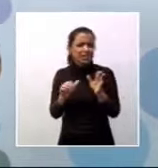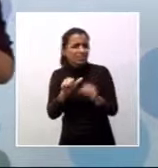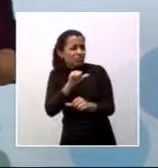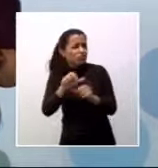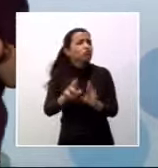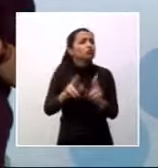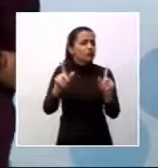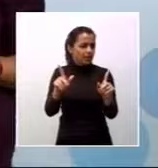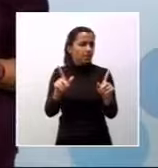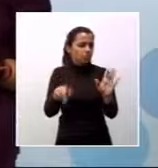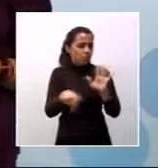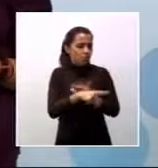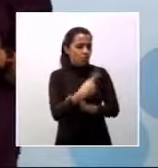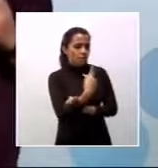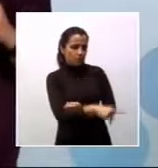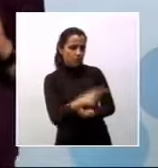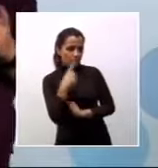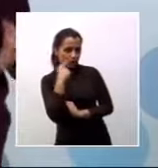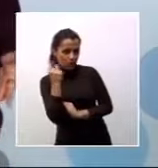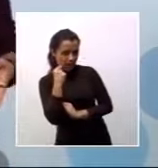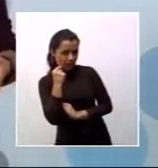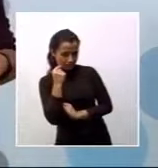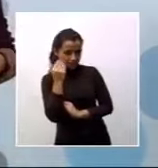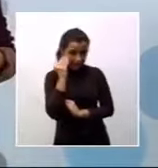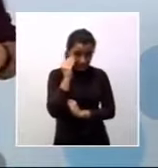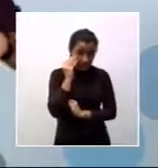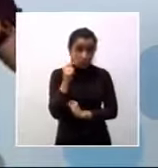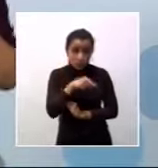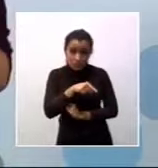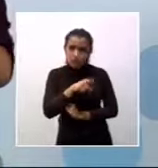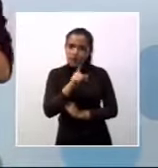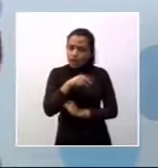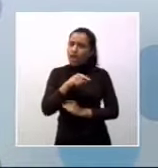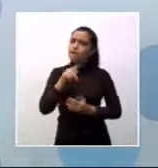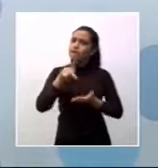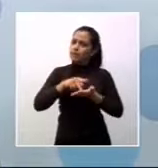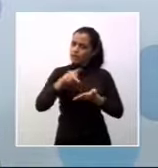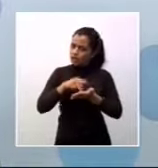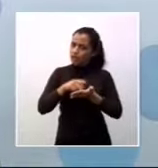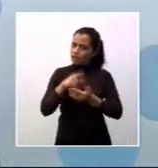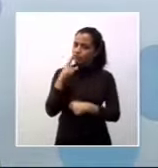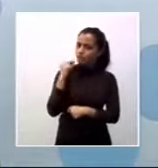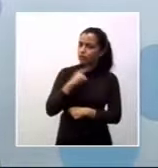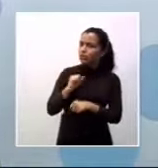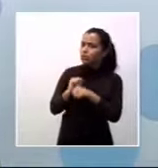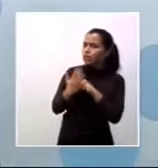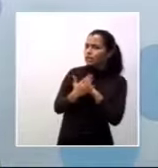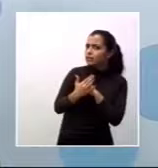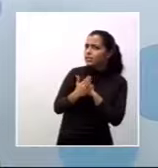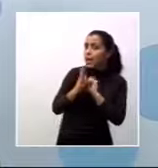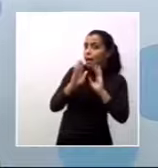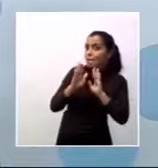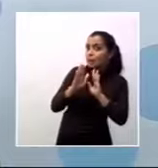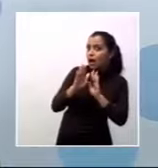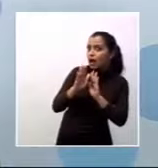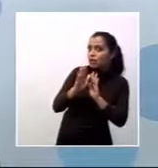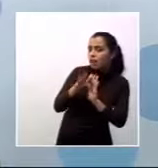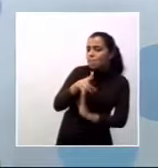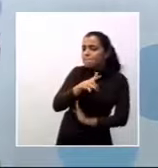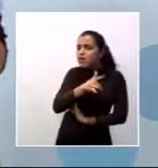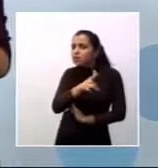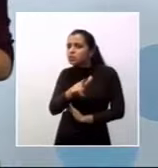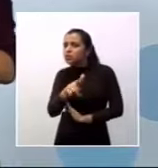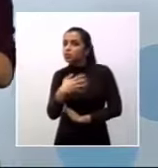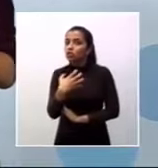passa pra gente então isso é uma notícia que ela tem um fundo de verdade mas ela leva você a pensar que isso é um risco para você